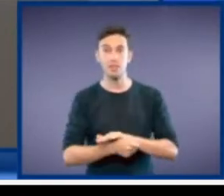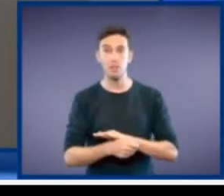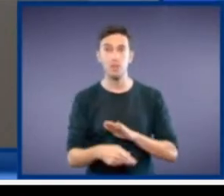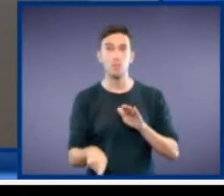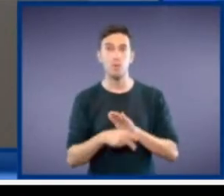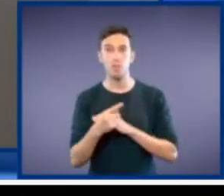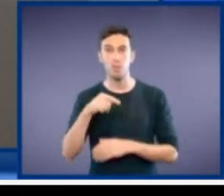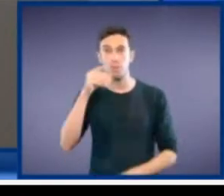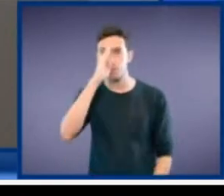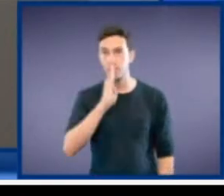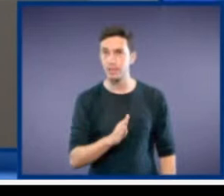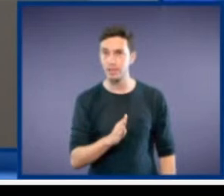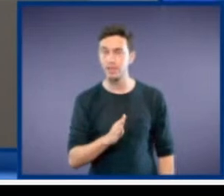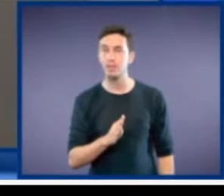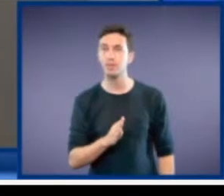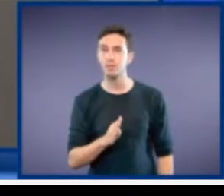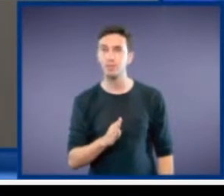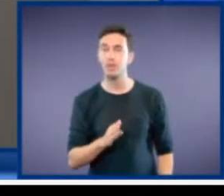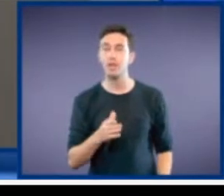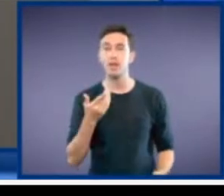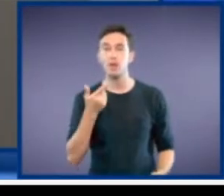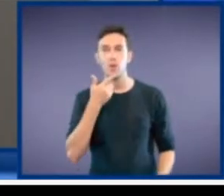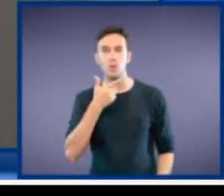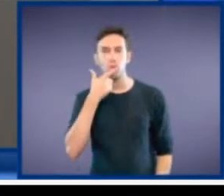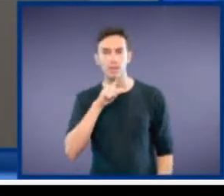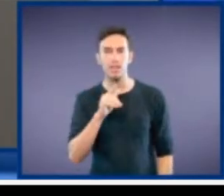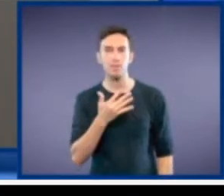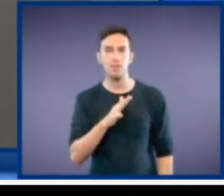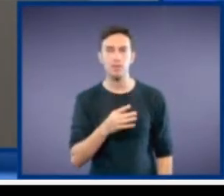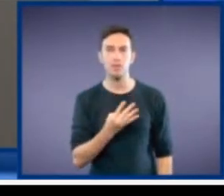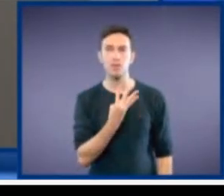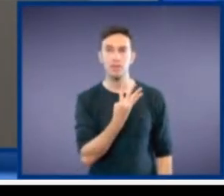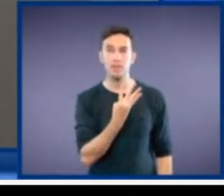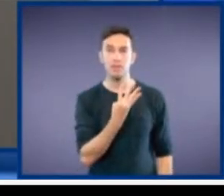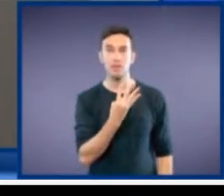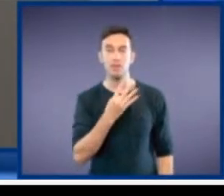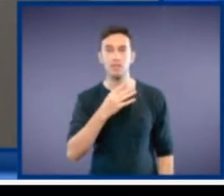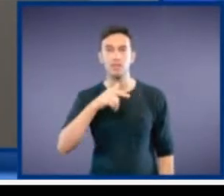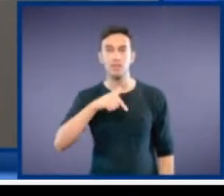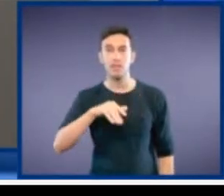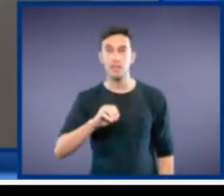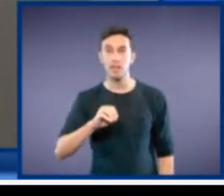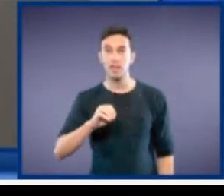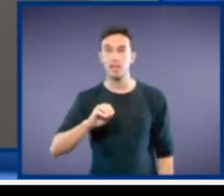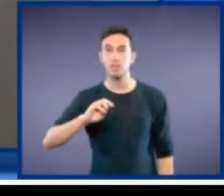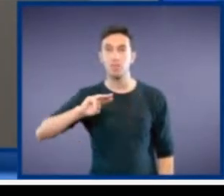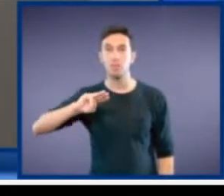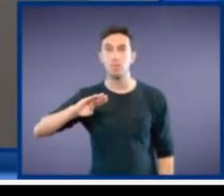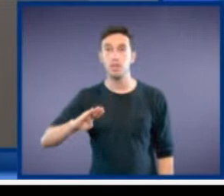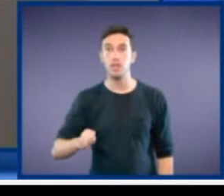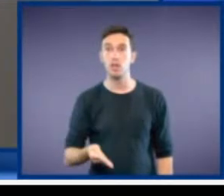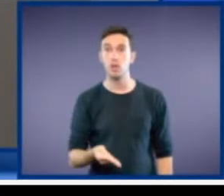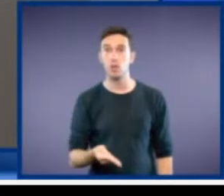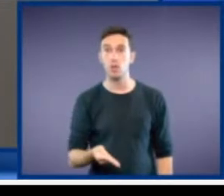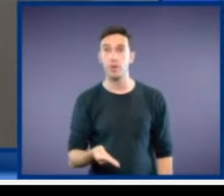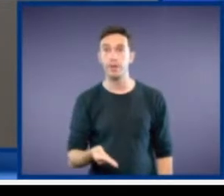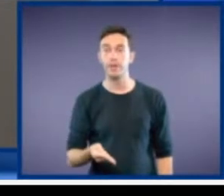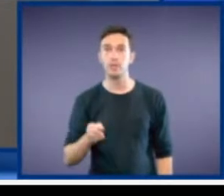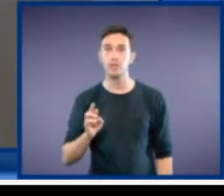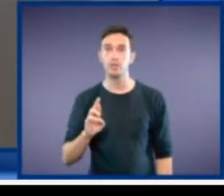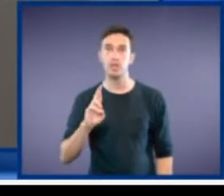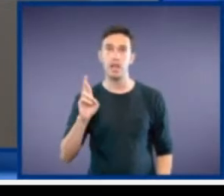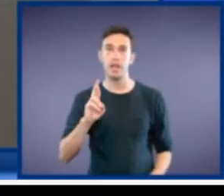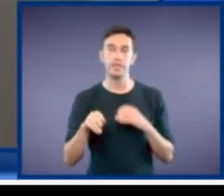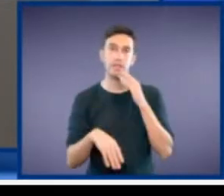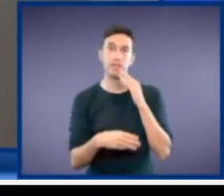um pipeline, que chega mais ou menos a 470 bilhões de reais. Esses 40 leilões,